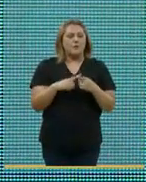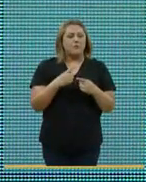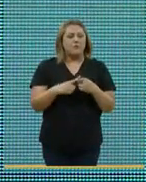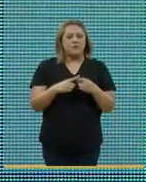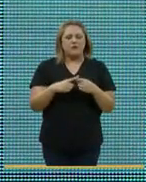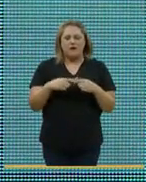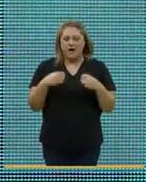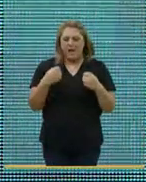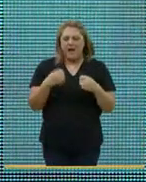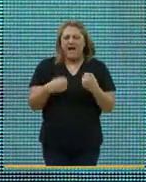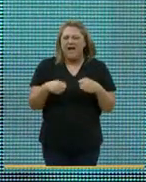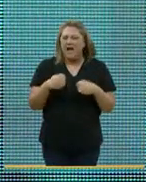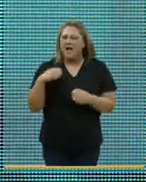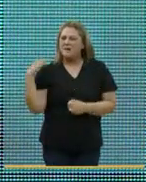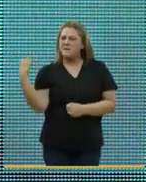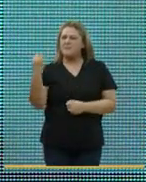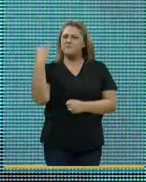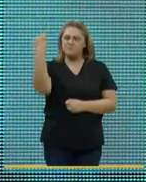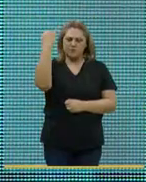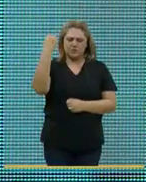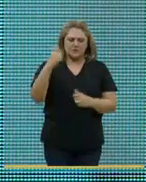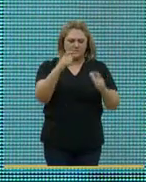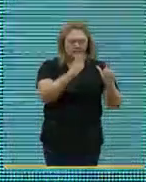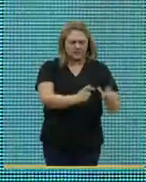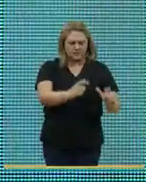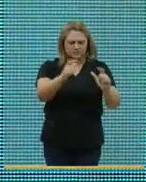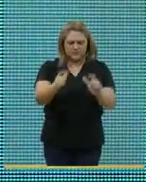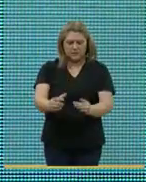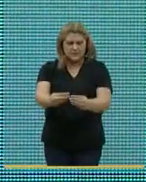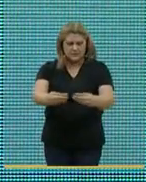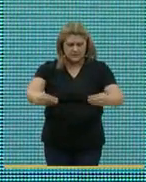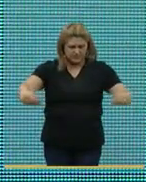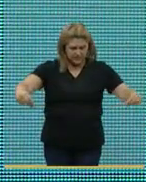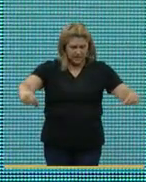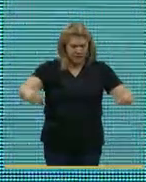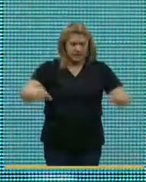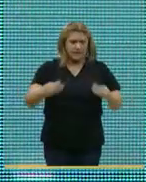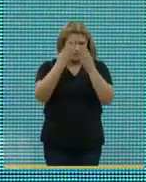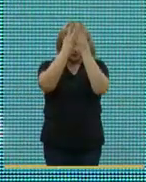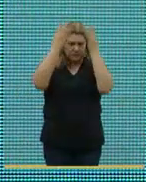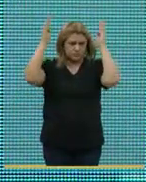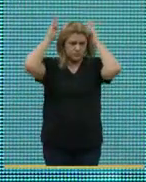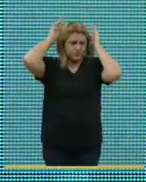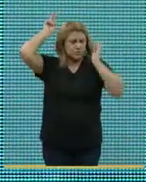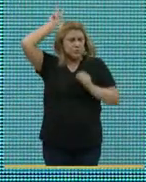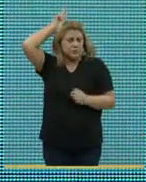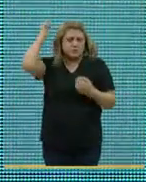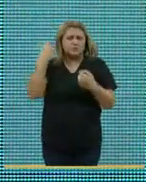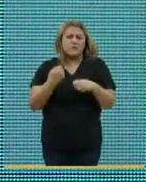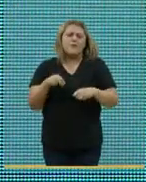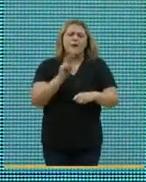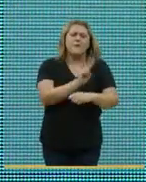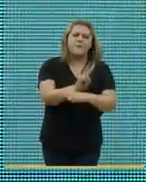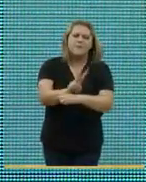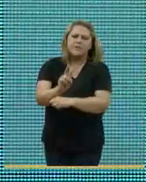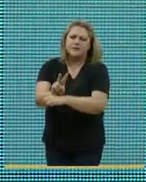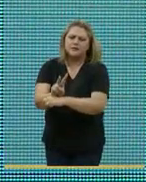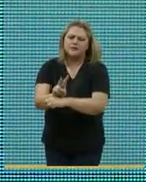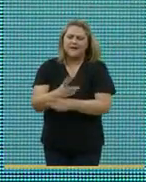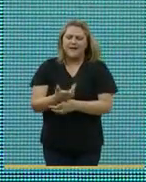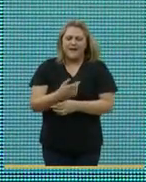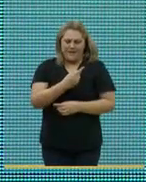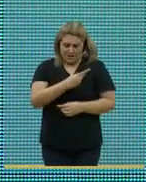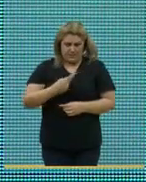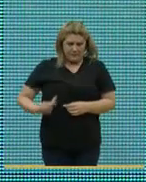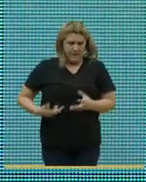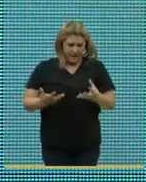de demarcar terra de índio a bancada ruralista quer transferir para o congresso porque o congresso não tem representação